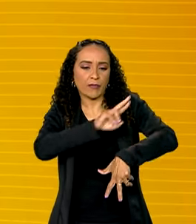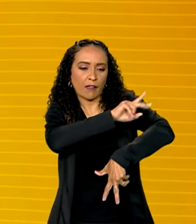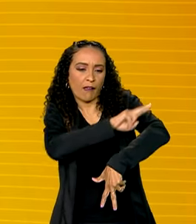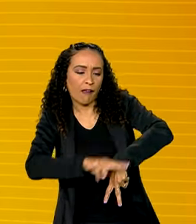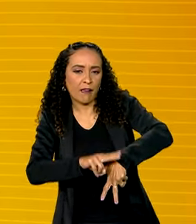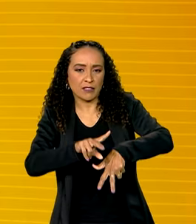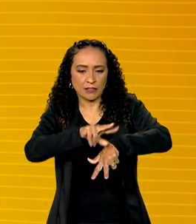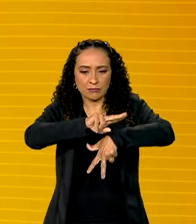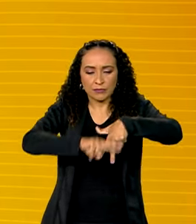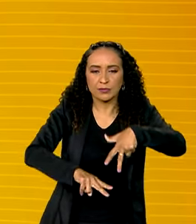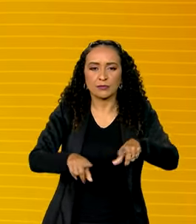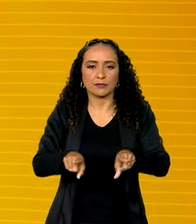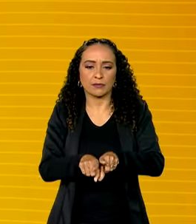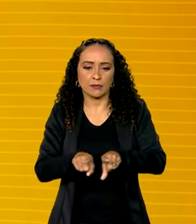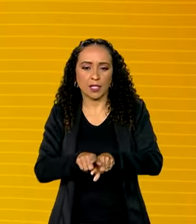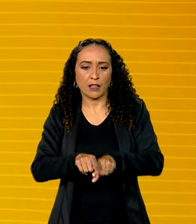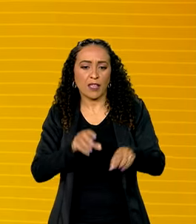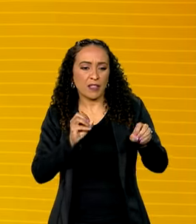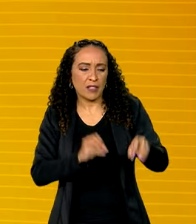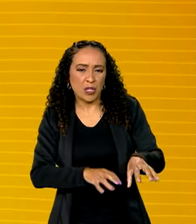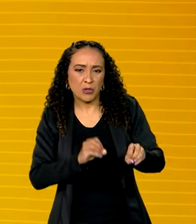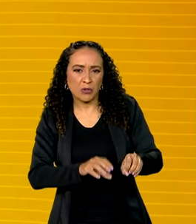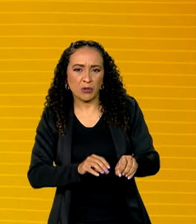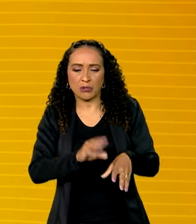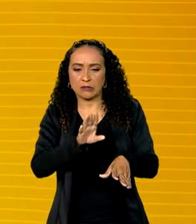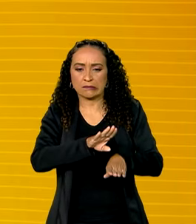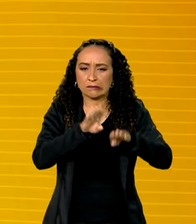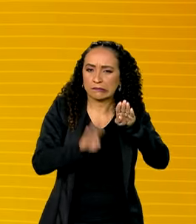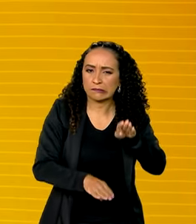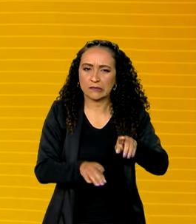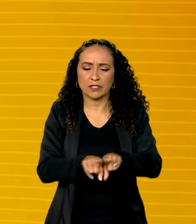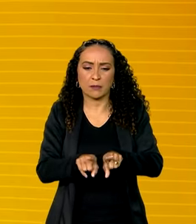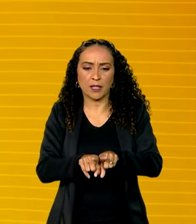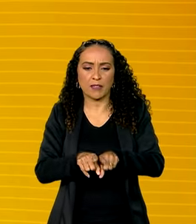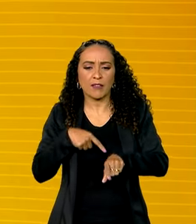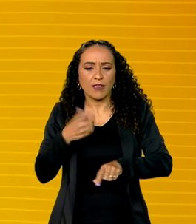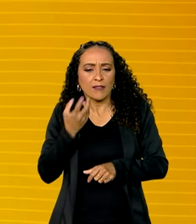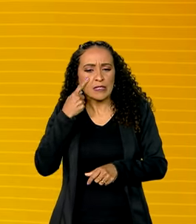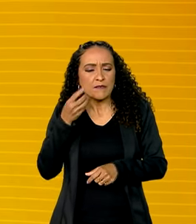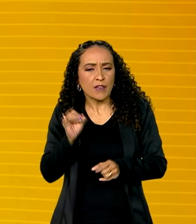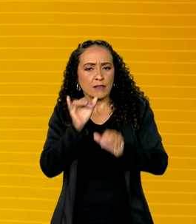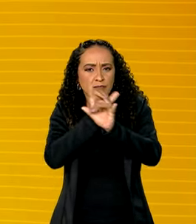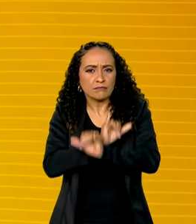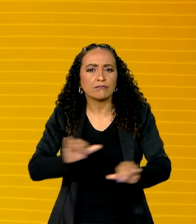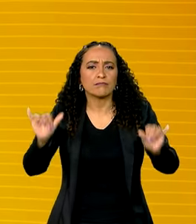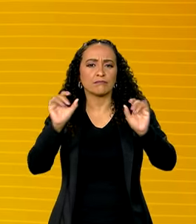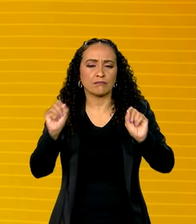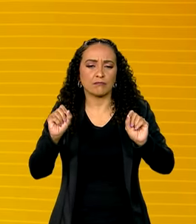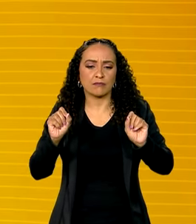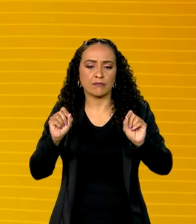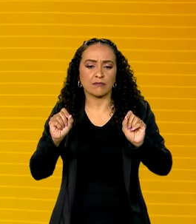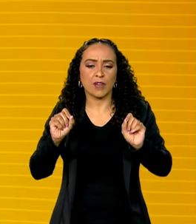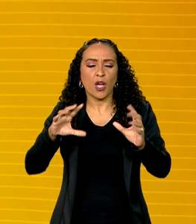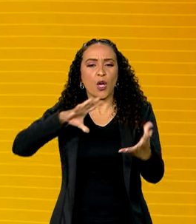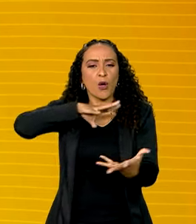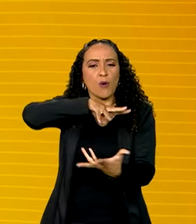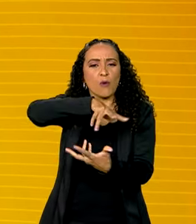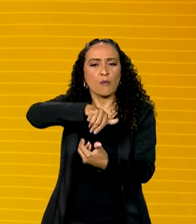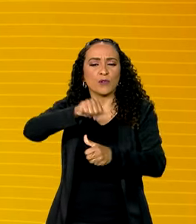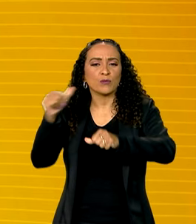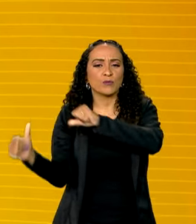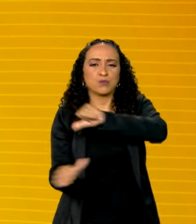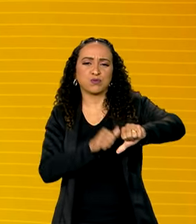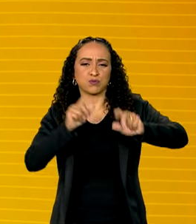gênero, dificuldade na educação, dificuldade na saúde. Eu quero ver se a gente faz uma campanha para tornar o mundo